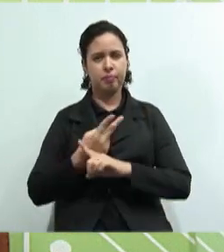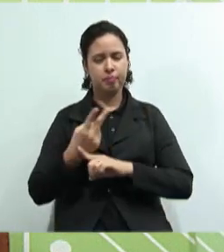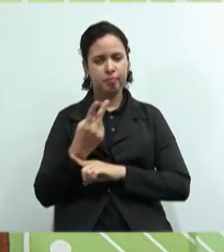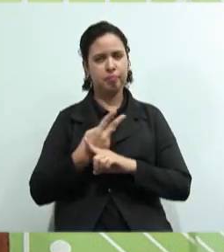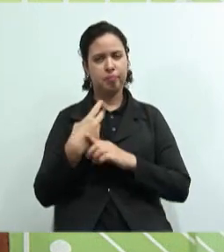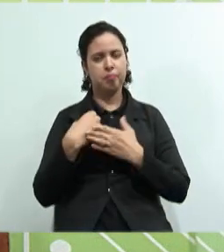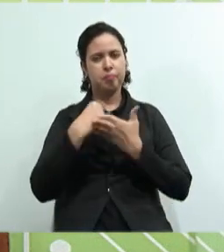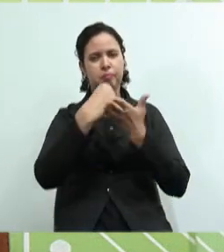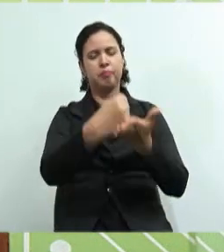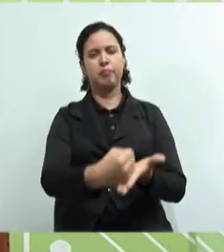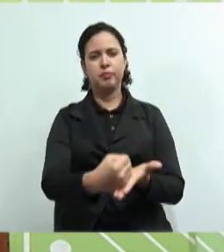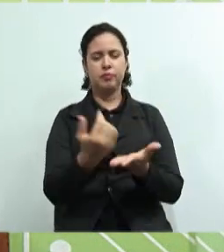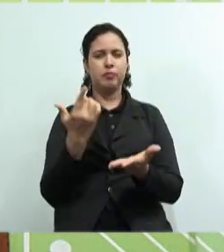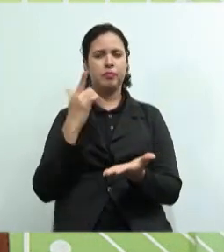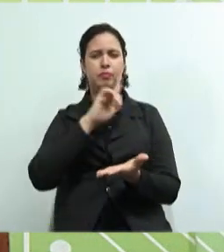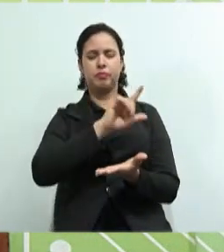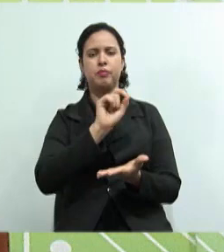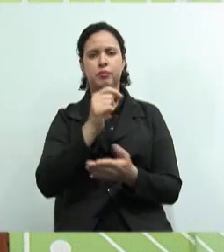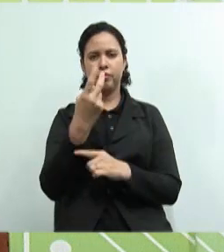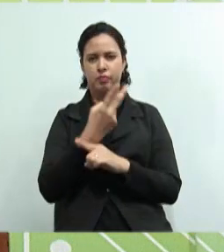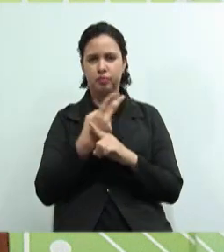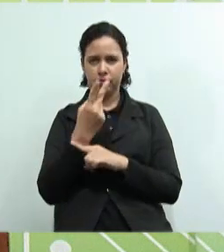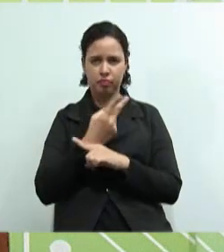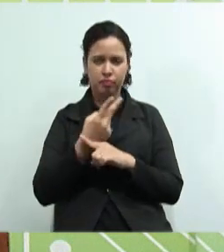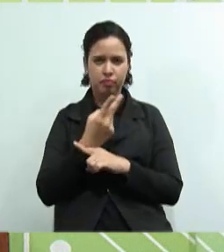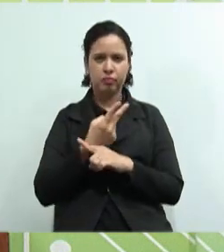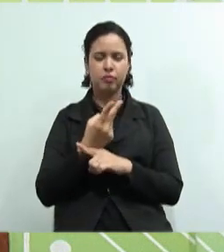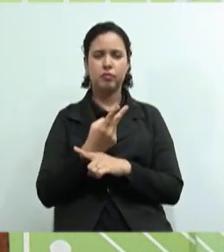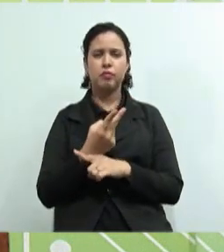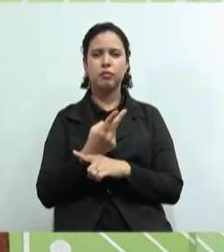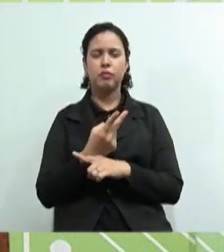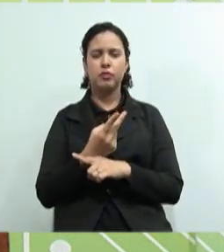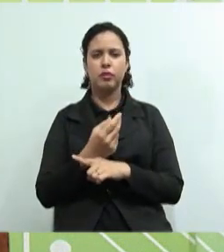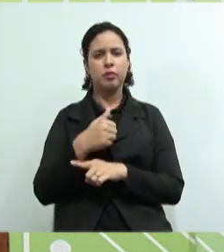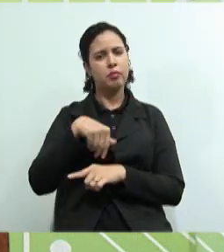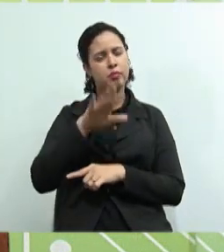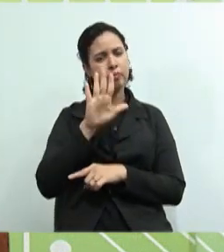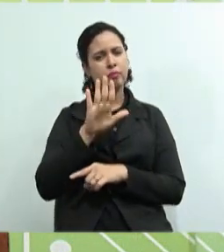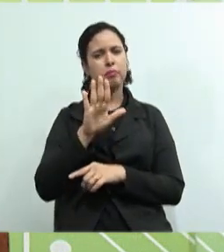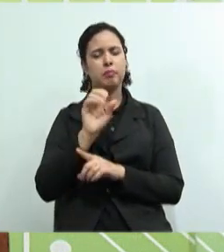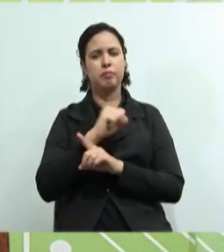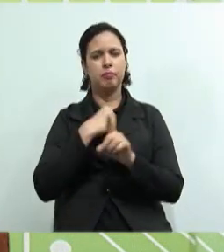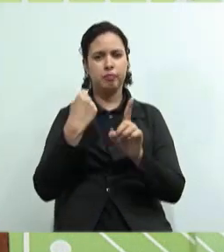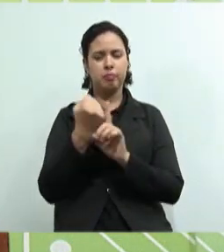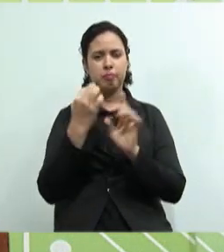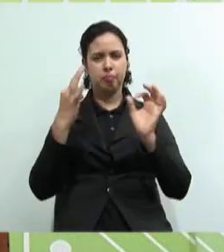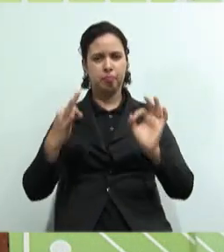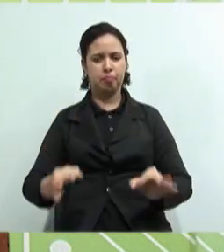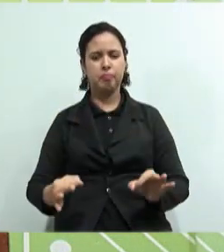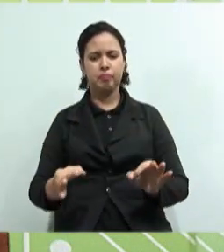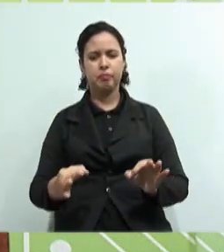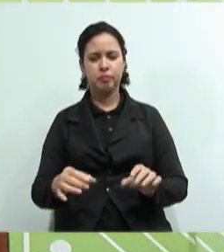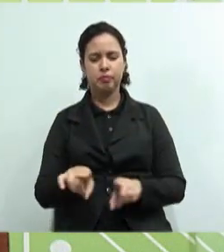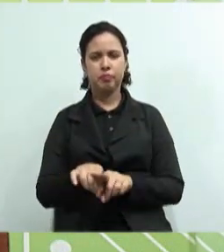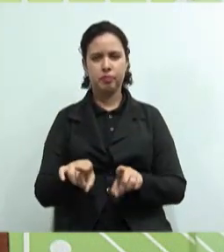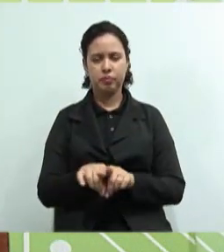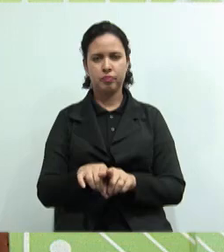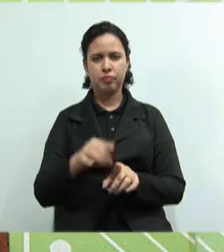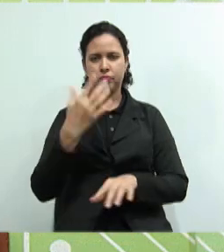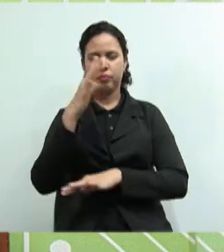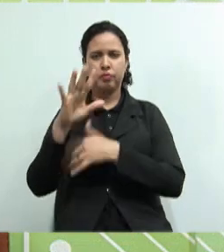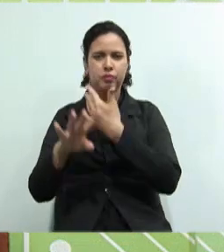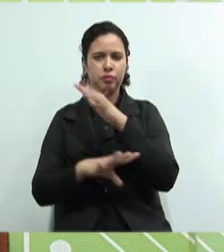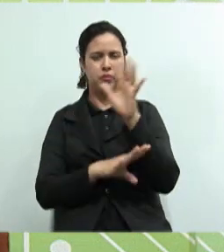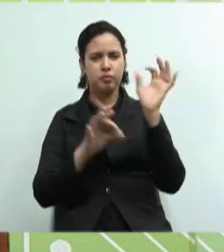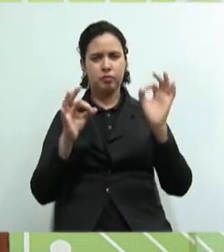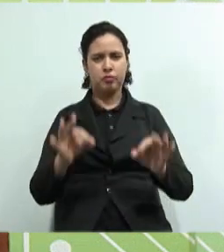gente tenha a busca dessas questões mais socialmente justo, mais ecologicamente correto. Por exemplo, a gente vai ver isso